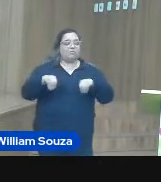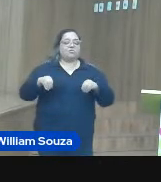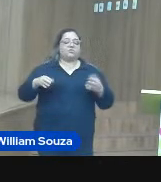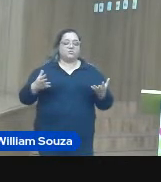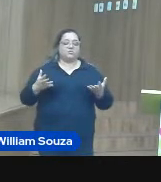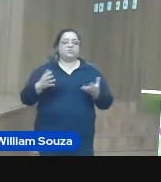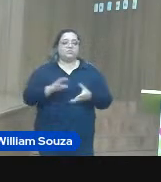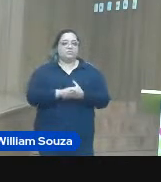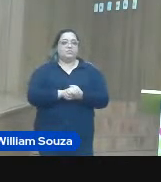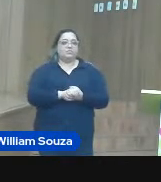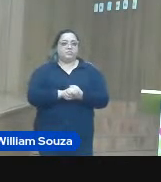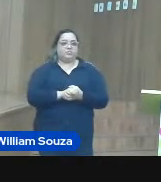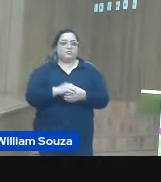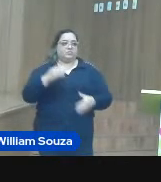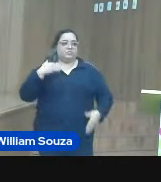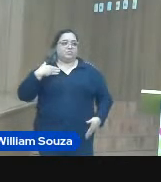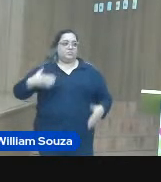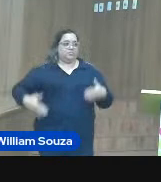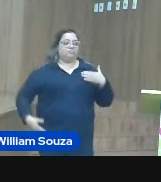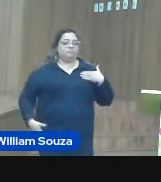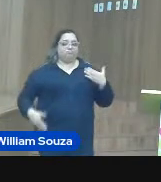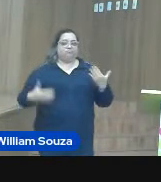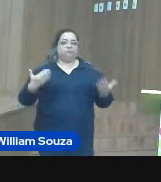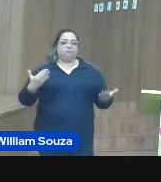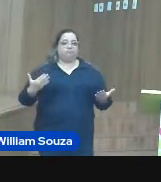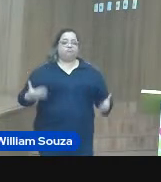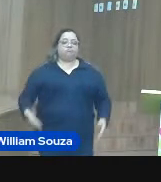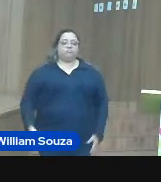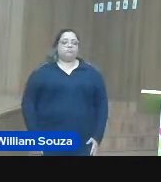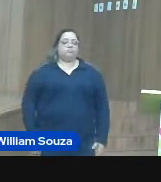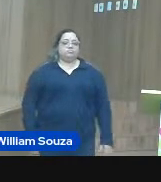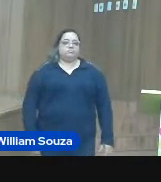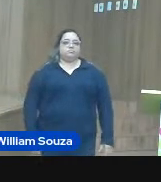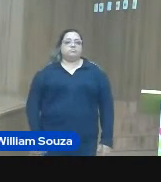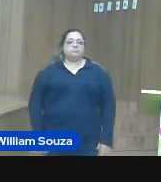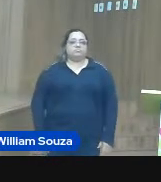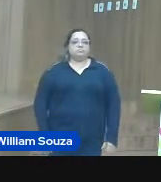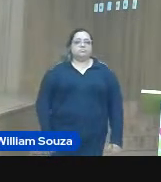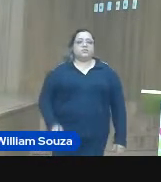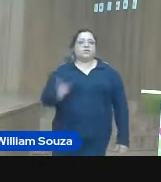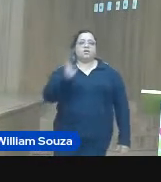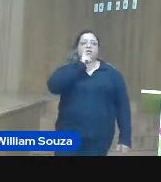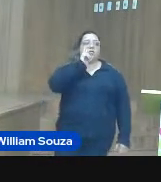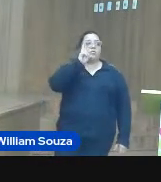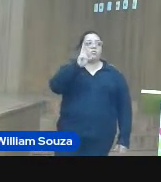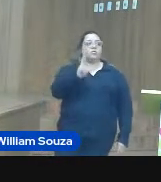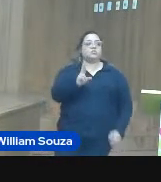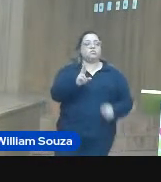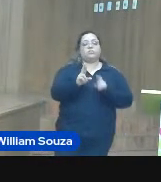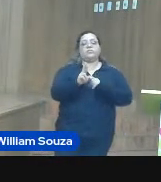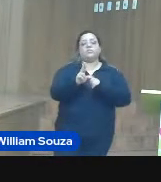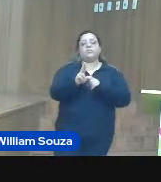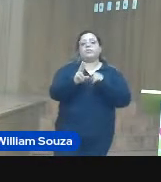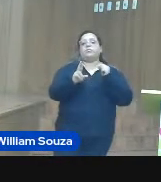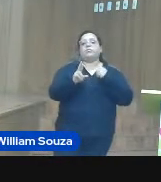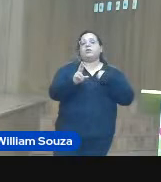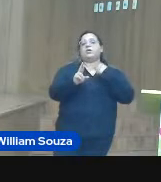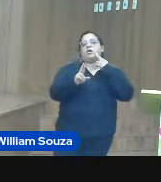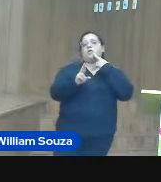O corpo. E aí o que sobra, eu chamo de universal. Sendo que o que